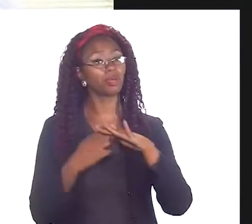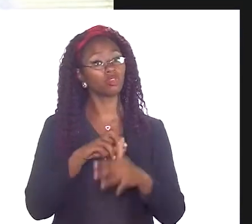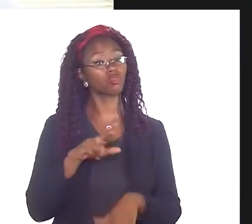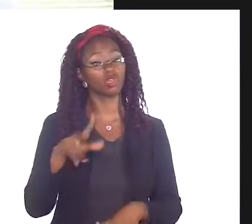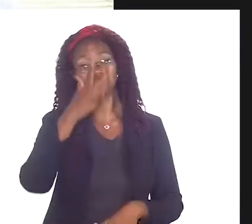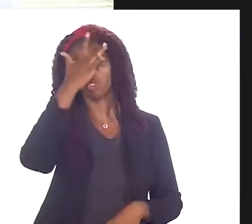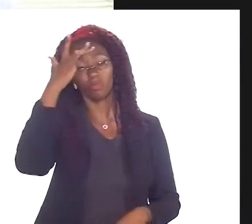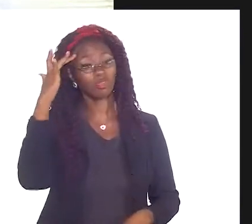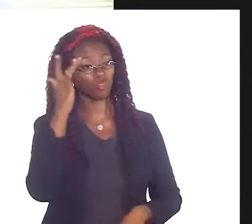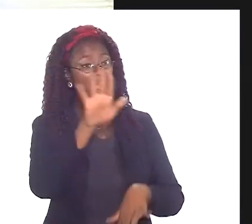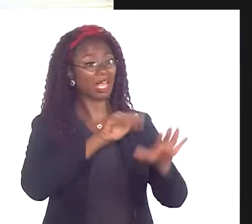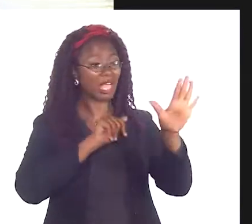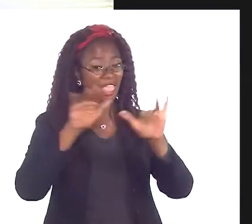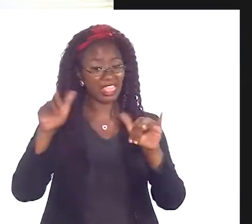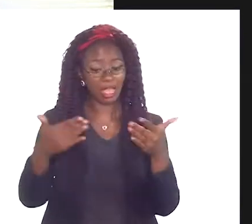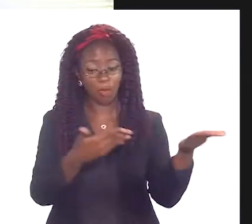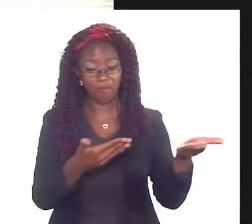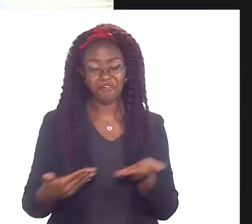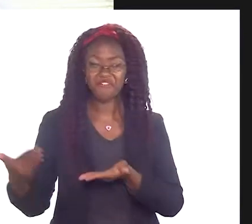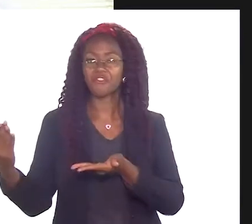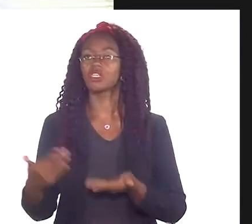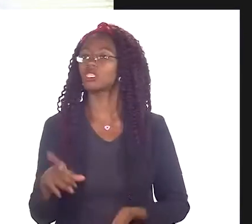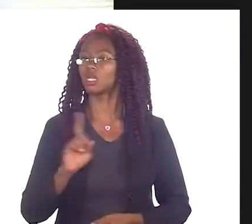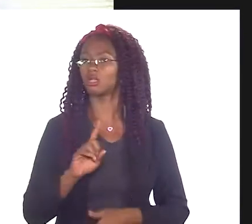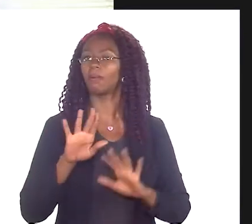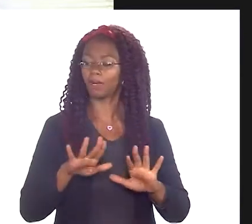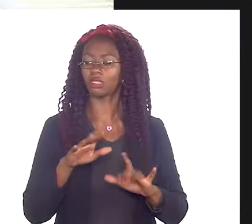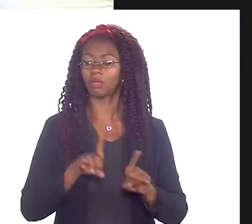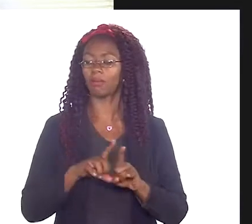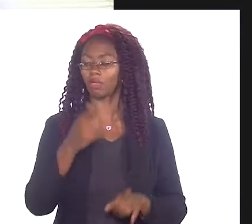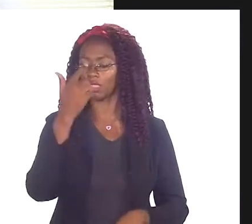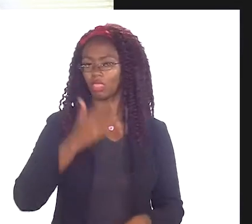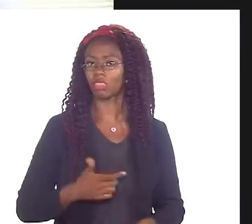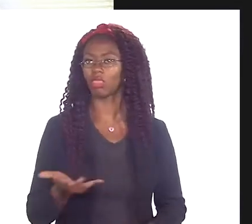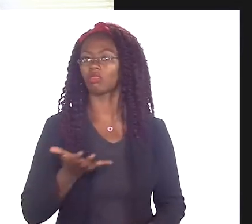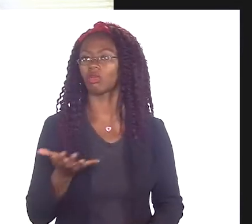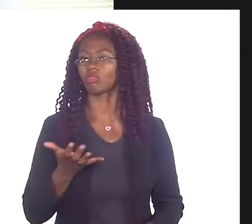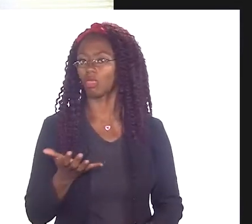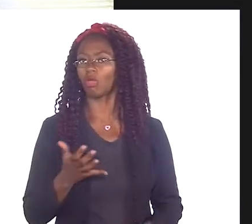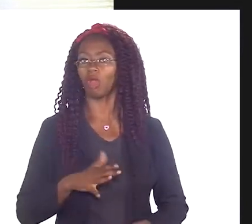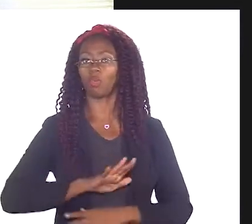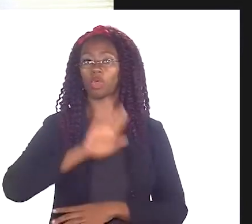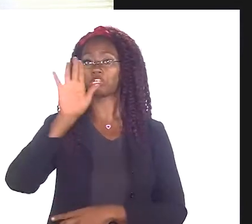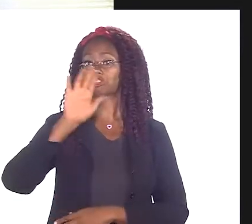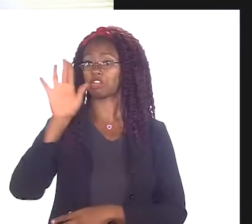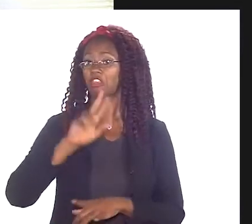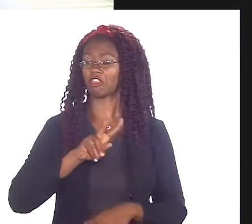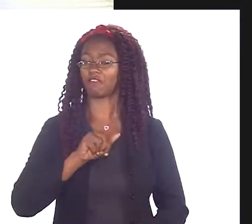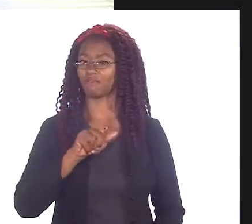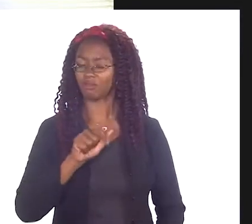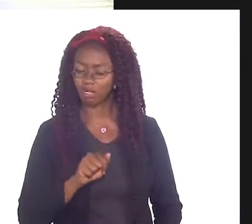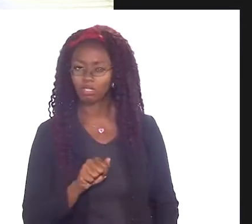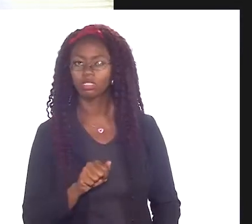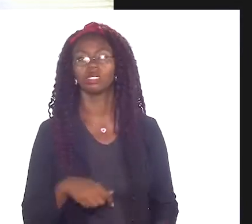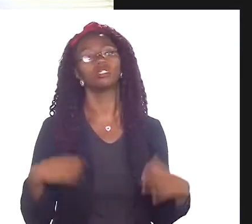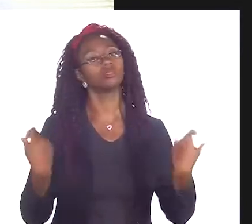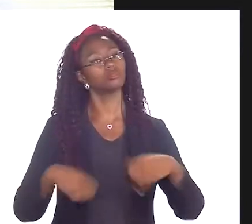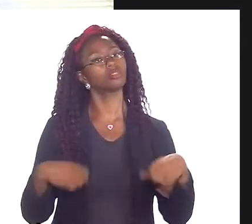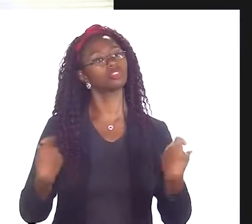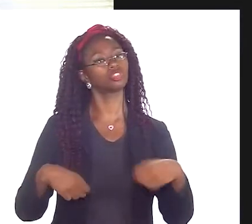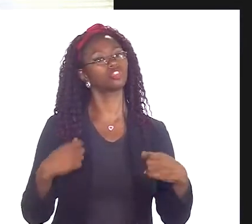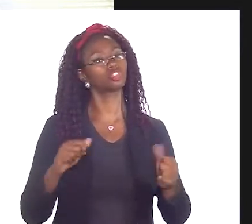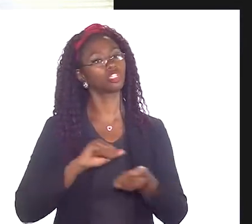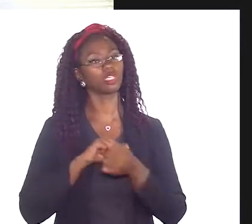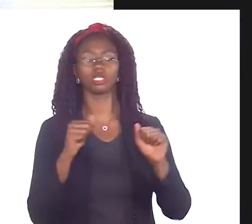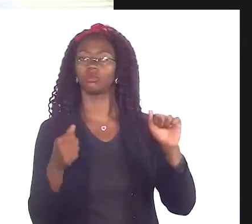os recrutadores, mas também os candidatos, tiveram que redesenhar as suas apresentações. As